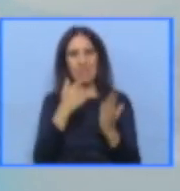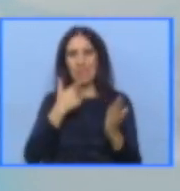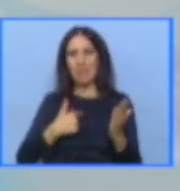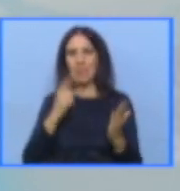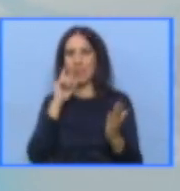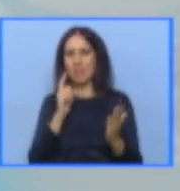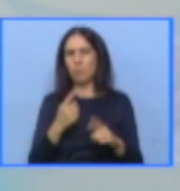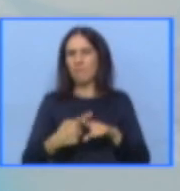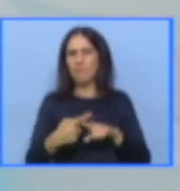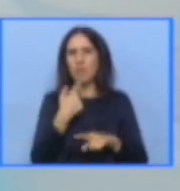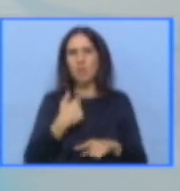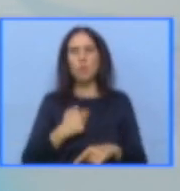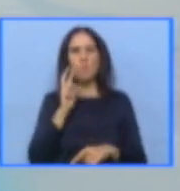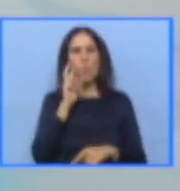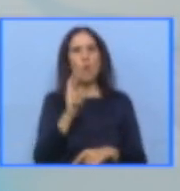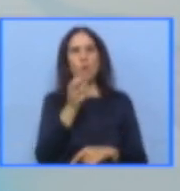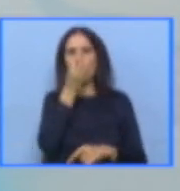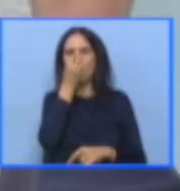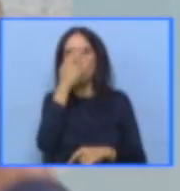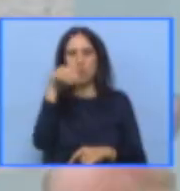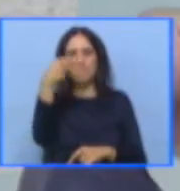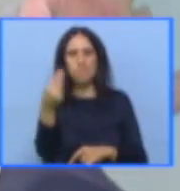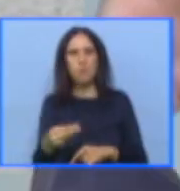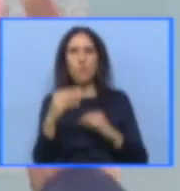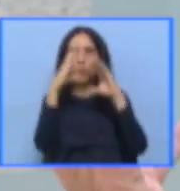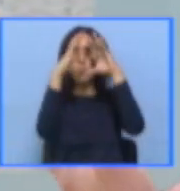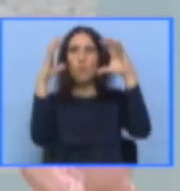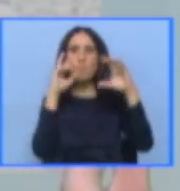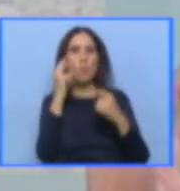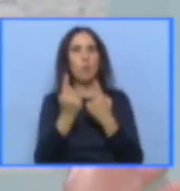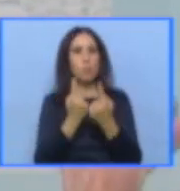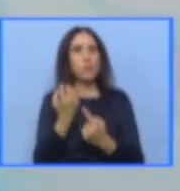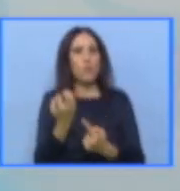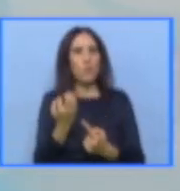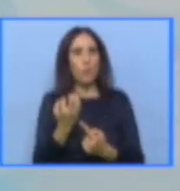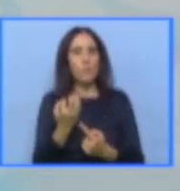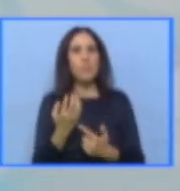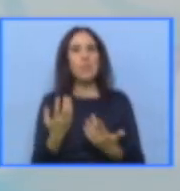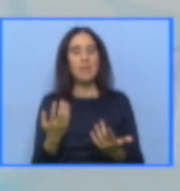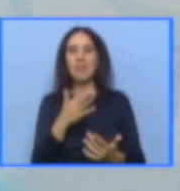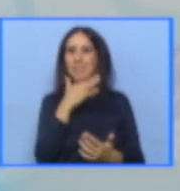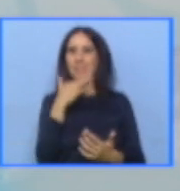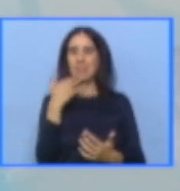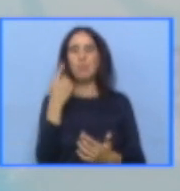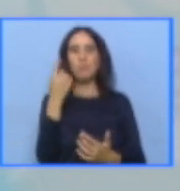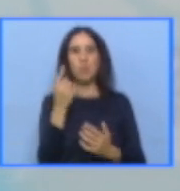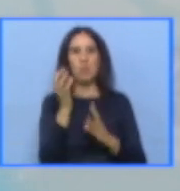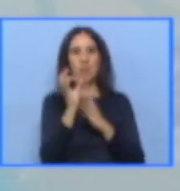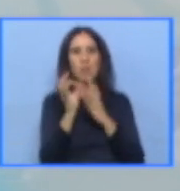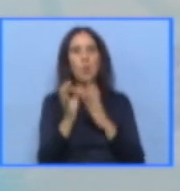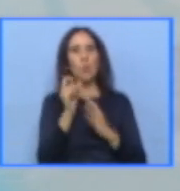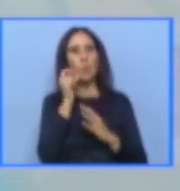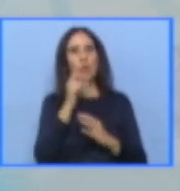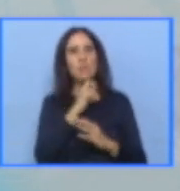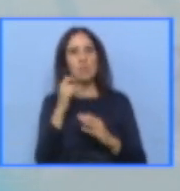nós vimos flores a cair, nós vimos uma nuvem, viram qualquer coisa. E engraçado que há uma descrição de um